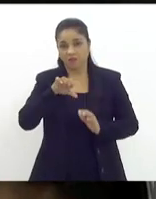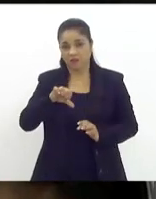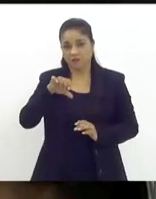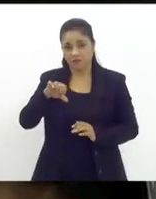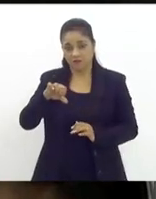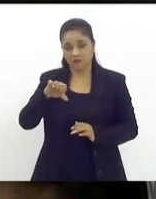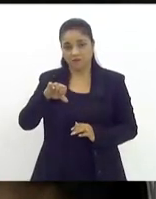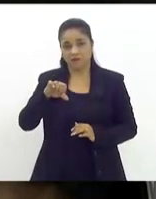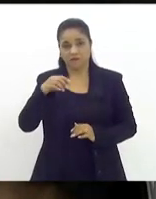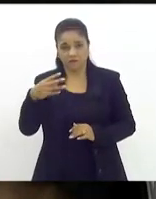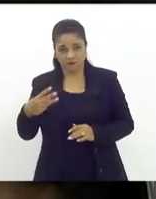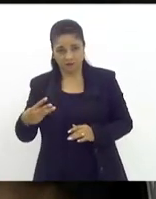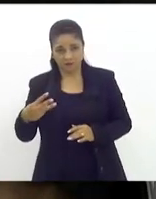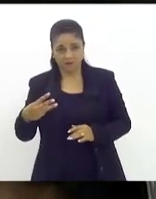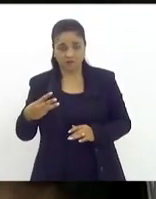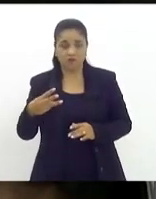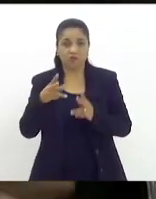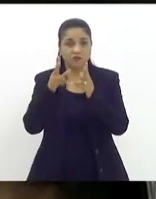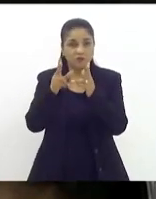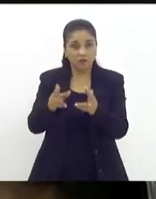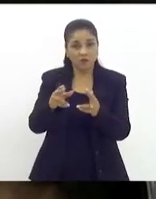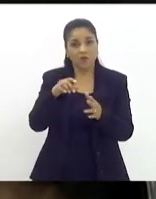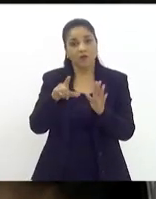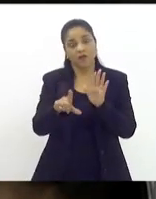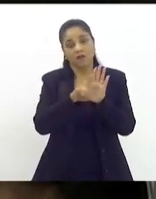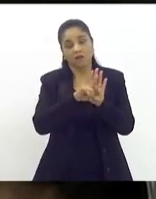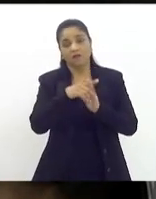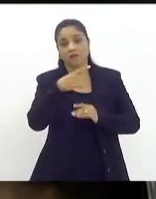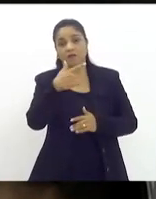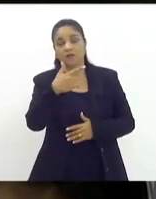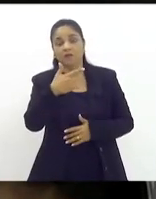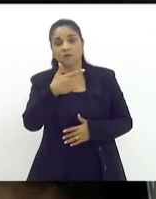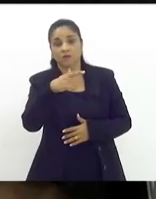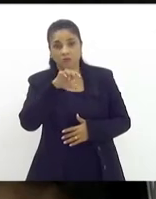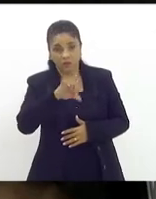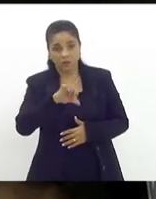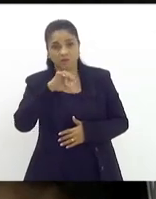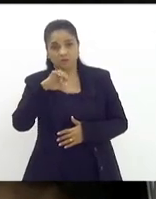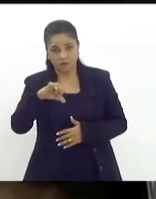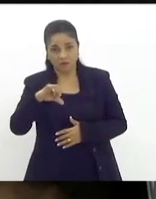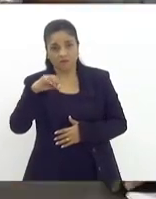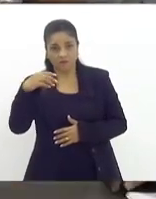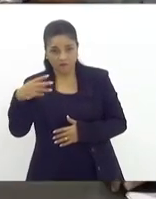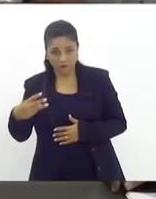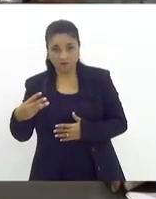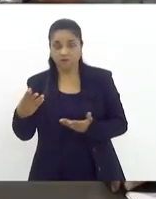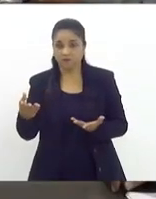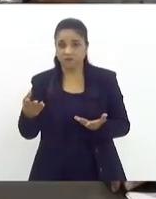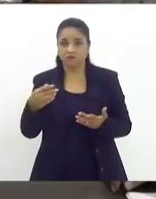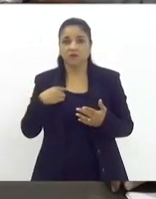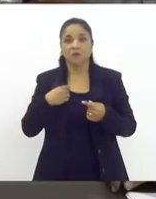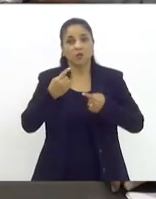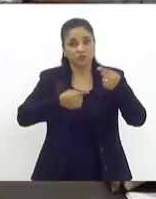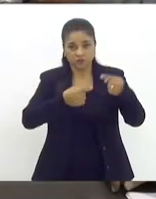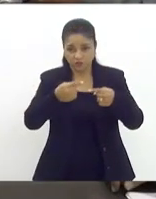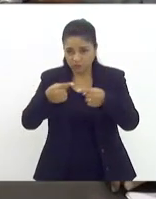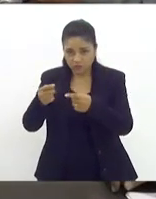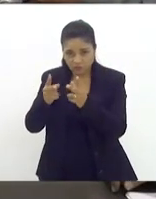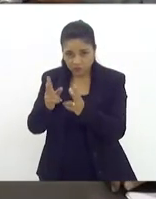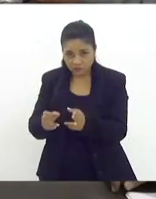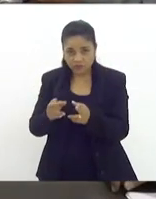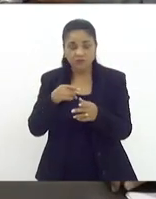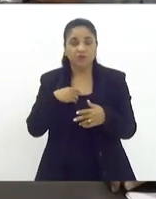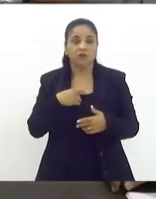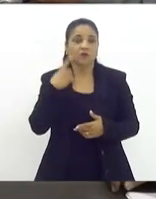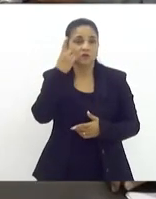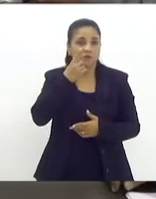redação igual à Lei 993, para não ter nenhuma... Não, para discutir a matéria também, me filio aqui ao posicionamento do deputado